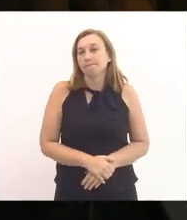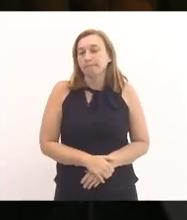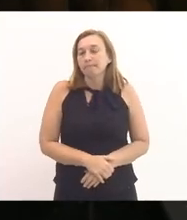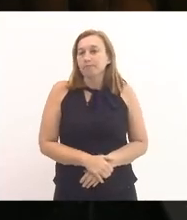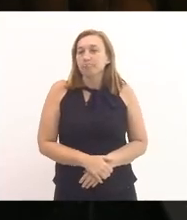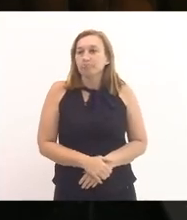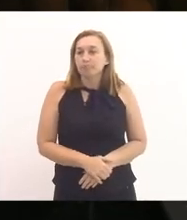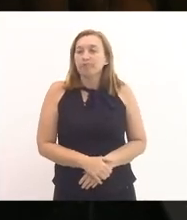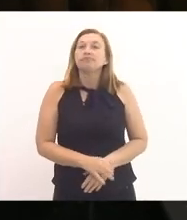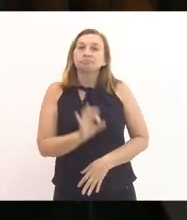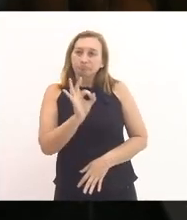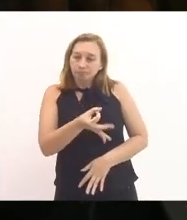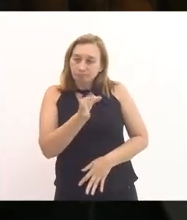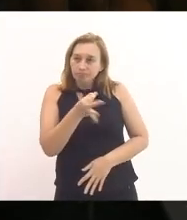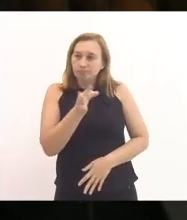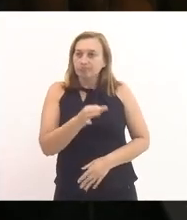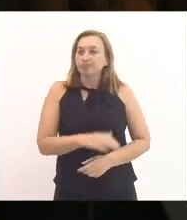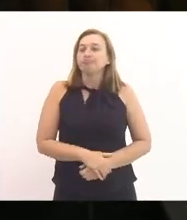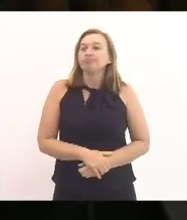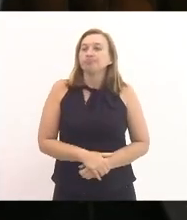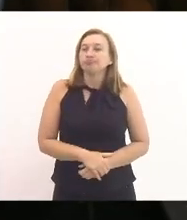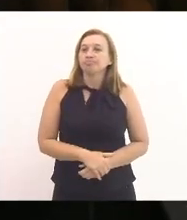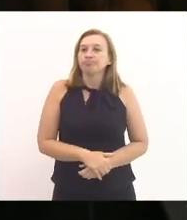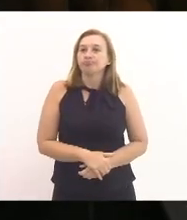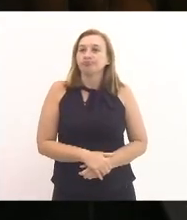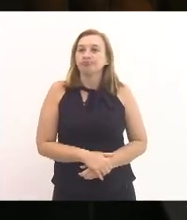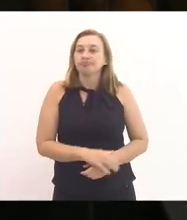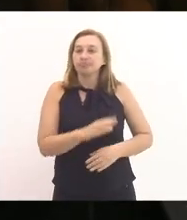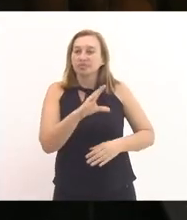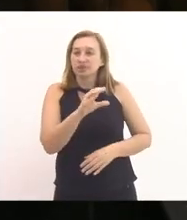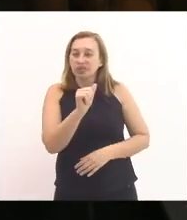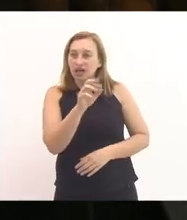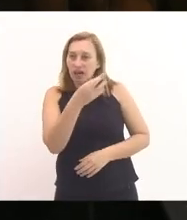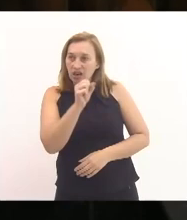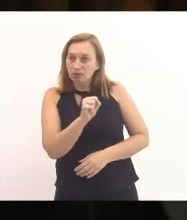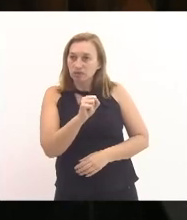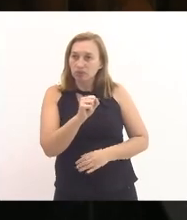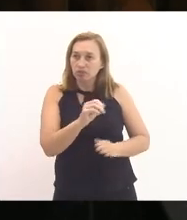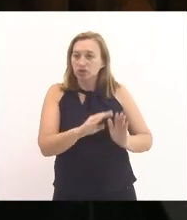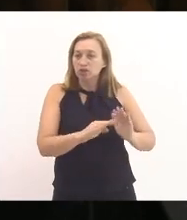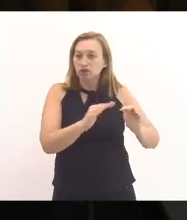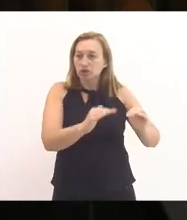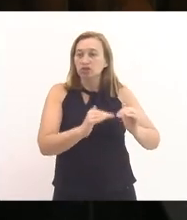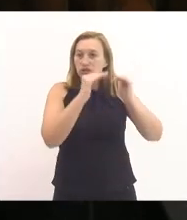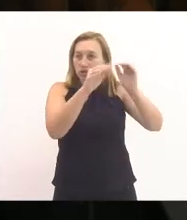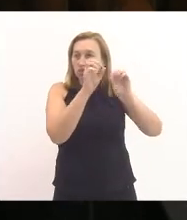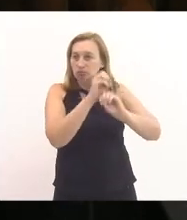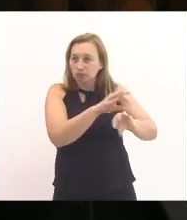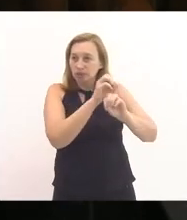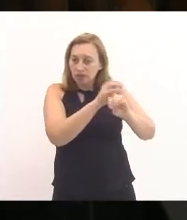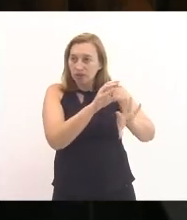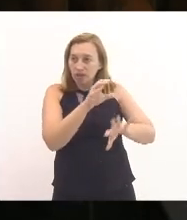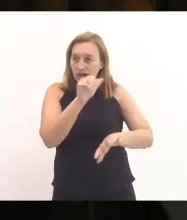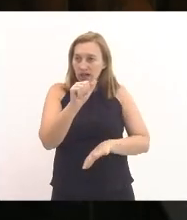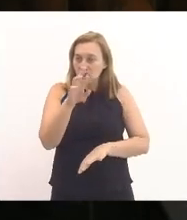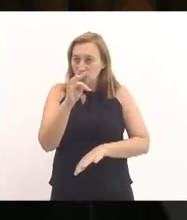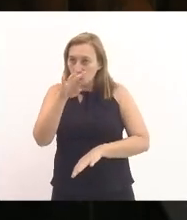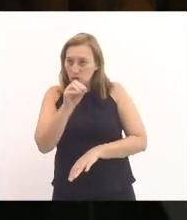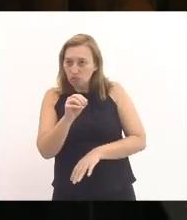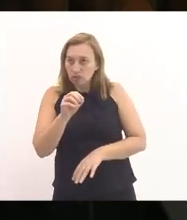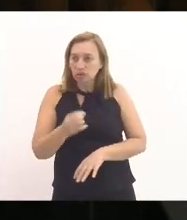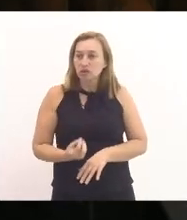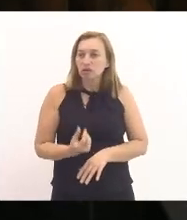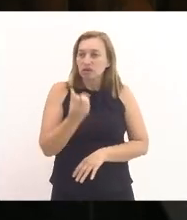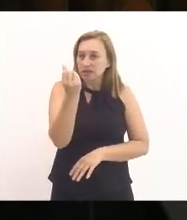etc e a E logicamente os cargos de nível superior eu estou mencionando aqui inspetores oficiais de cartórios são seis classes